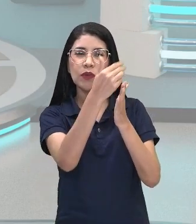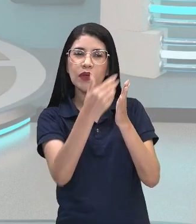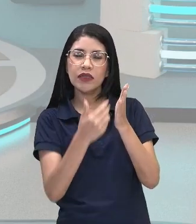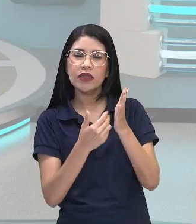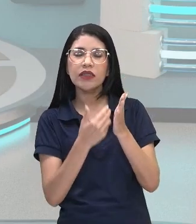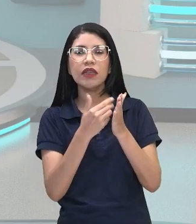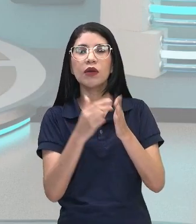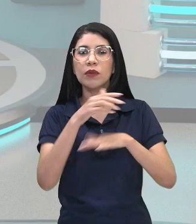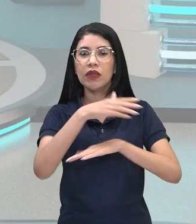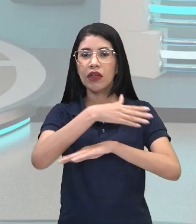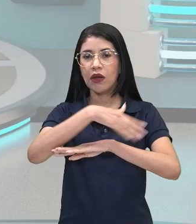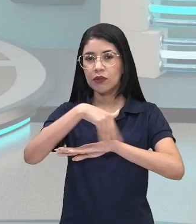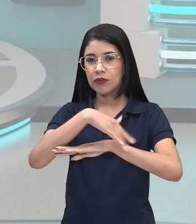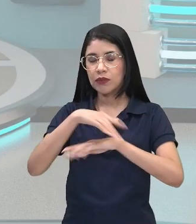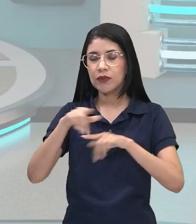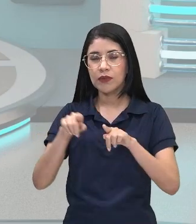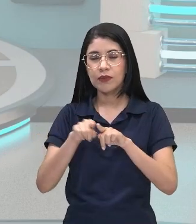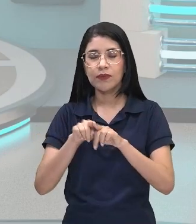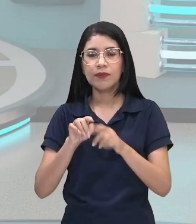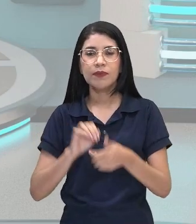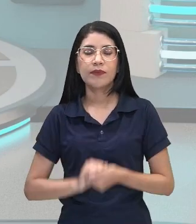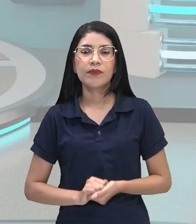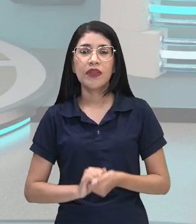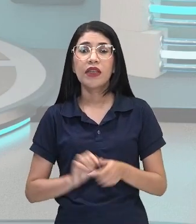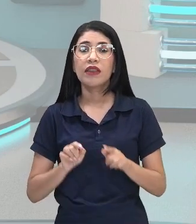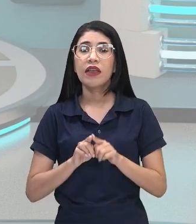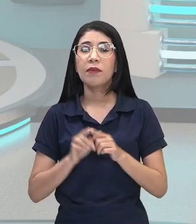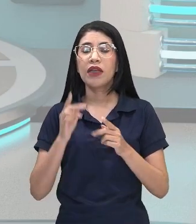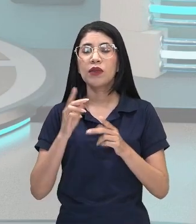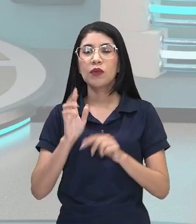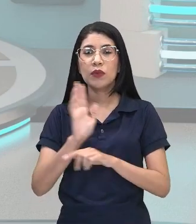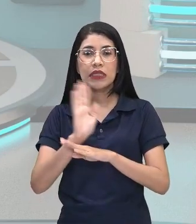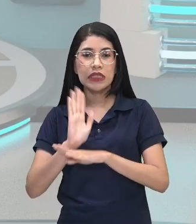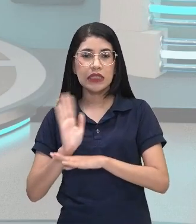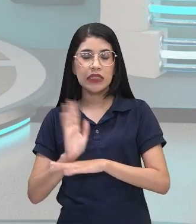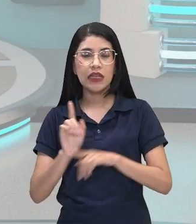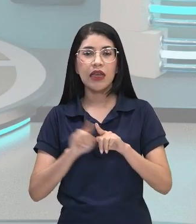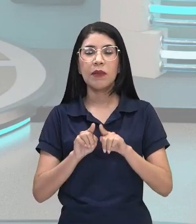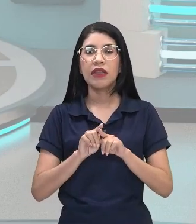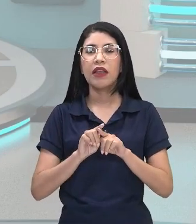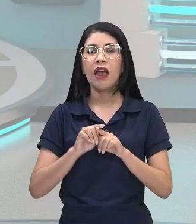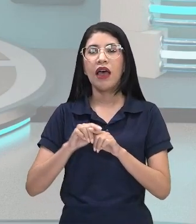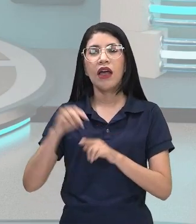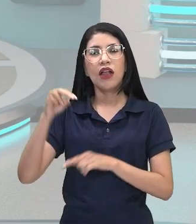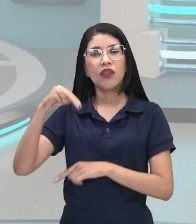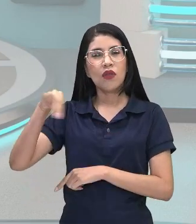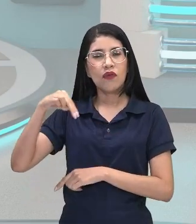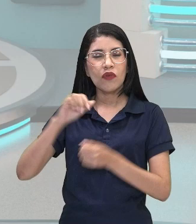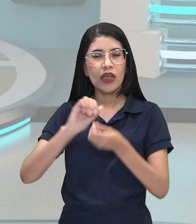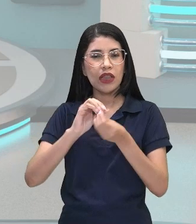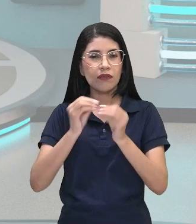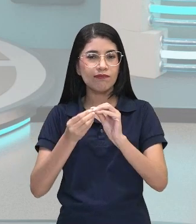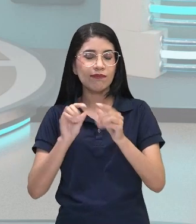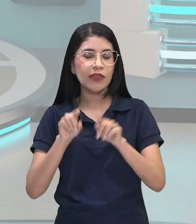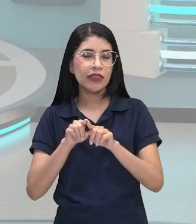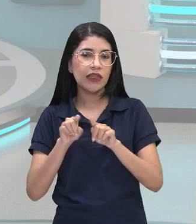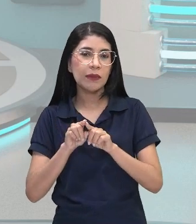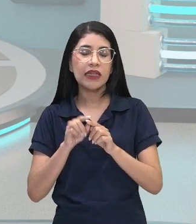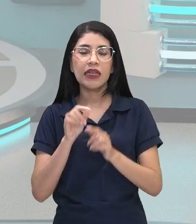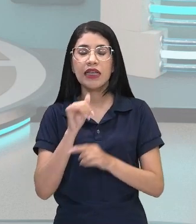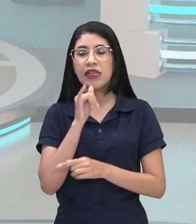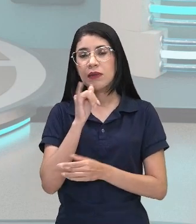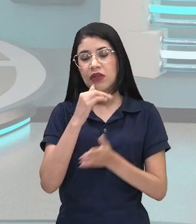das cidades. E também ela está no cinema, nas telenovelas. E estamos com ela quando